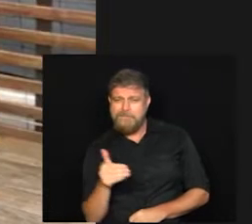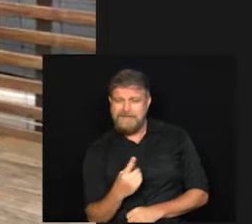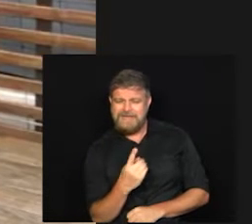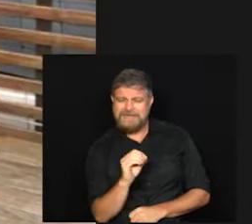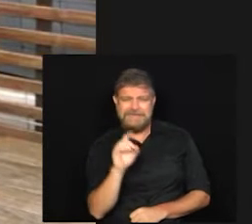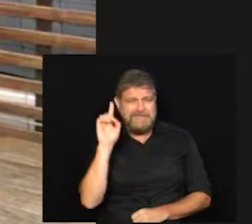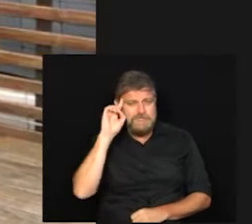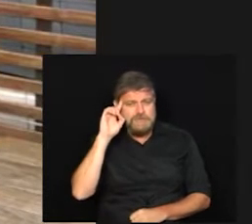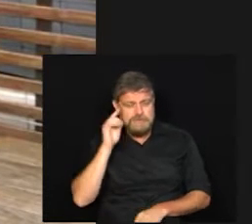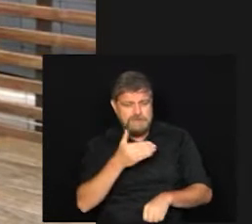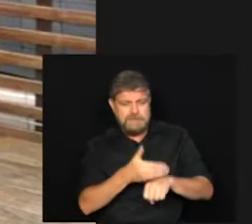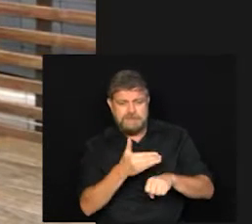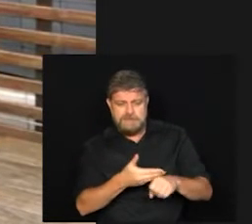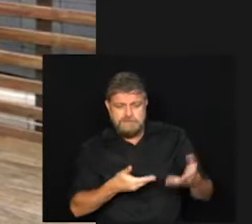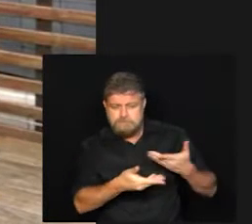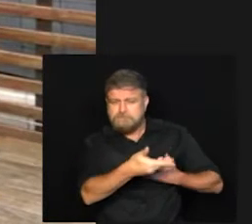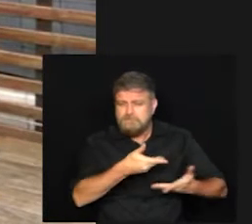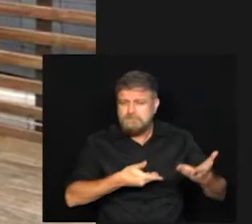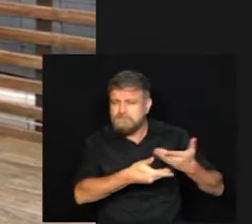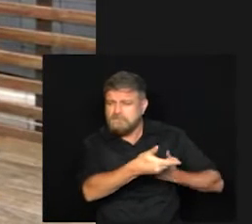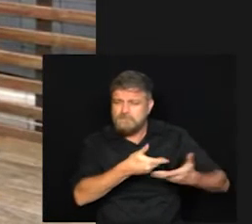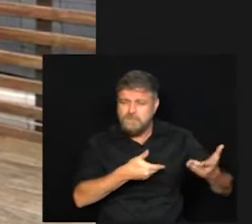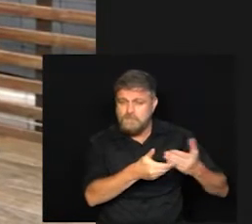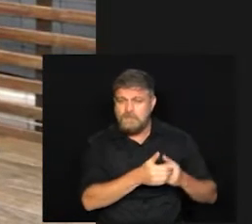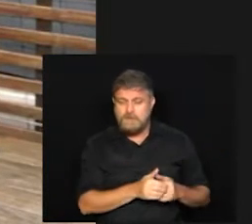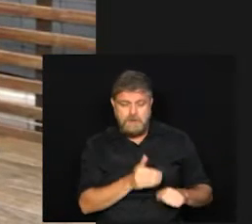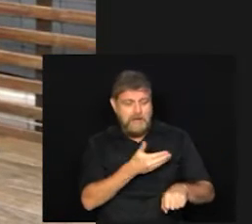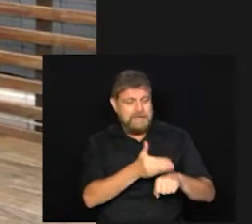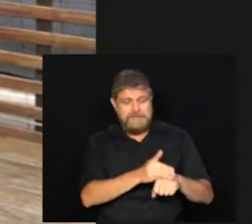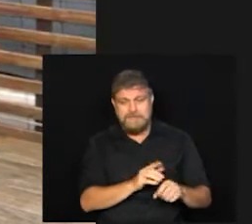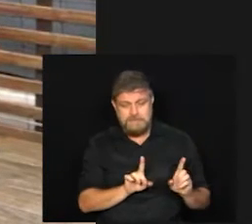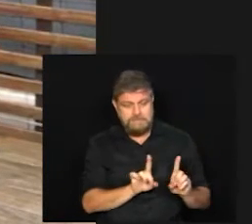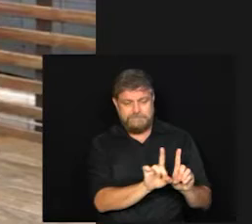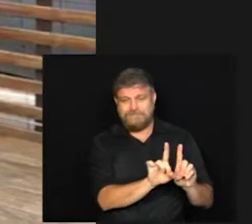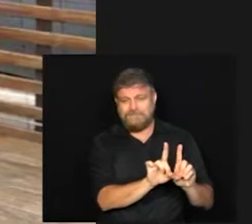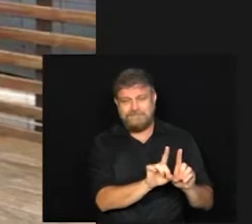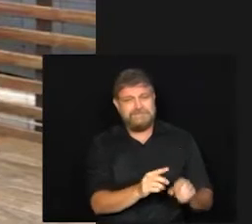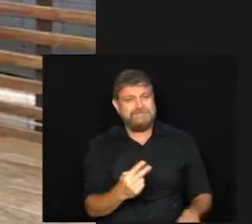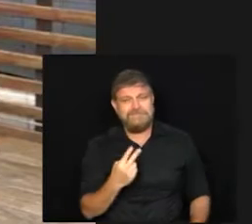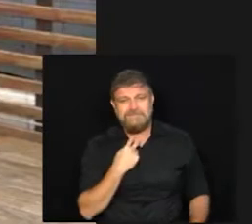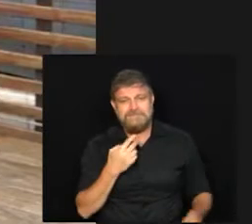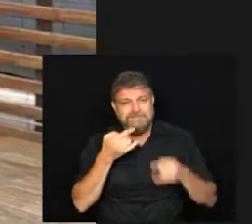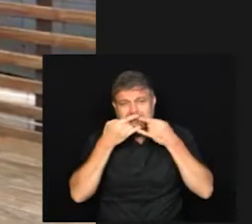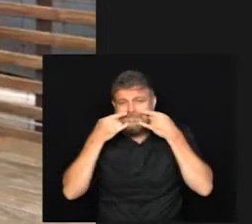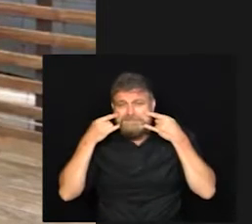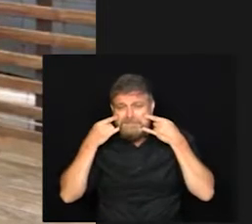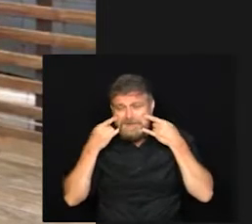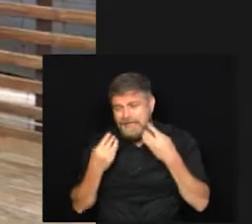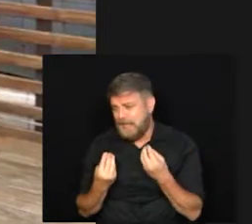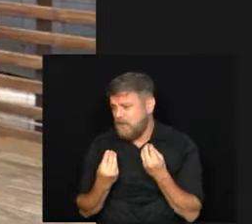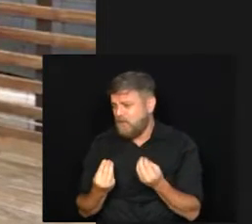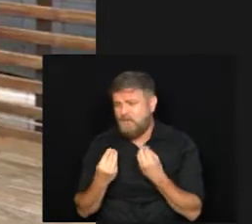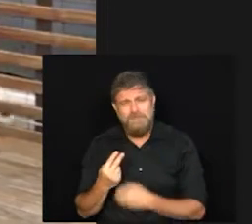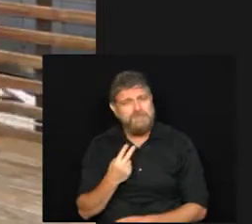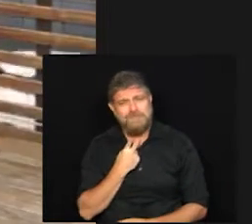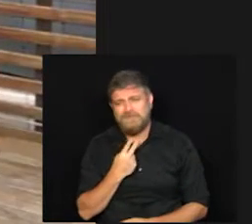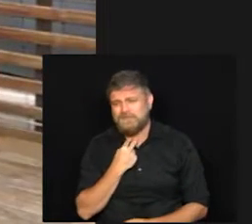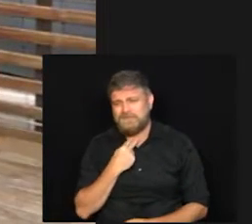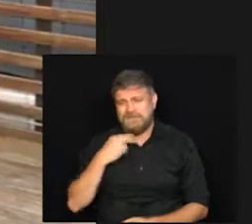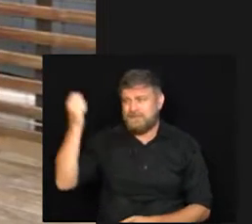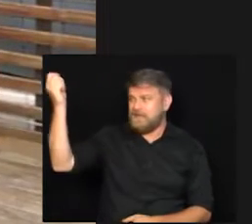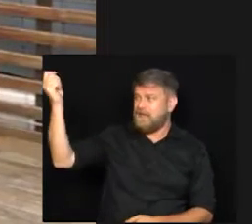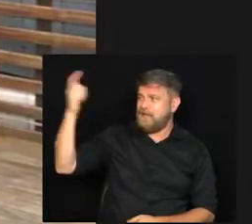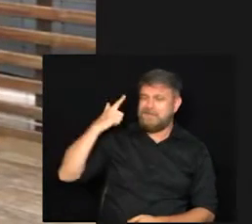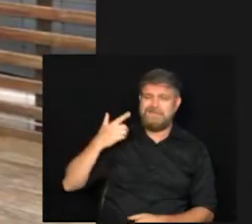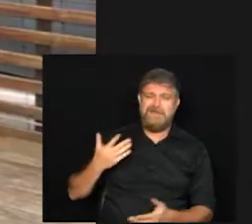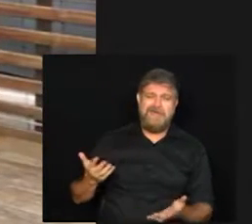aí treinando juntos, mas não dá para jogar de máscara, né, cara? A gente já sofre do sol quente aqui na areia. De máscara